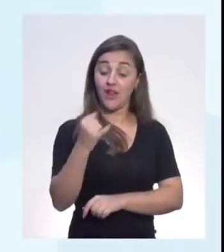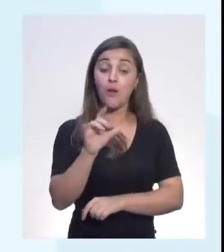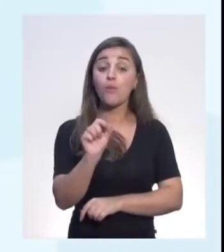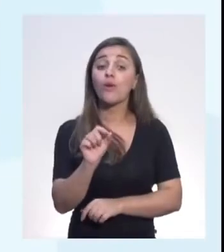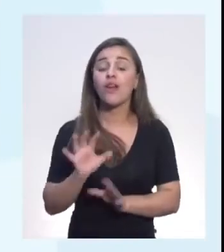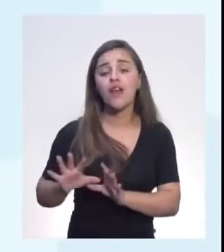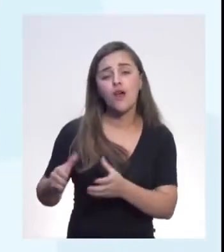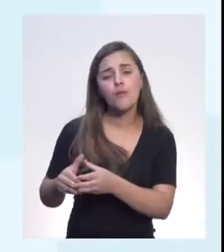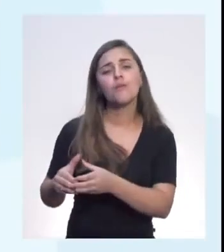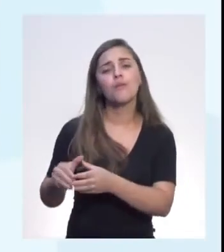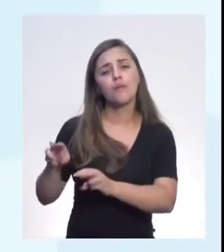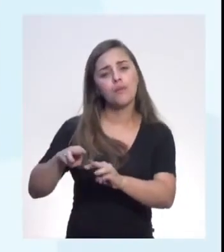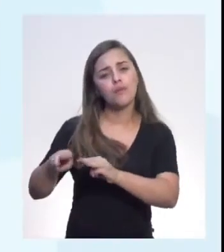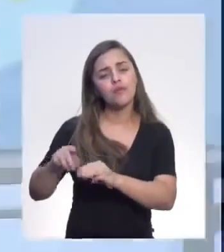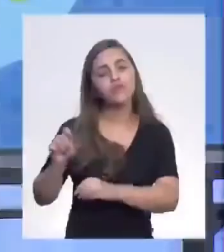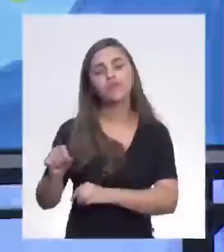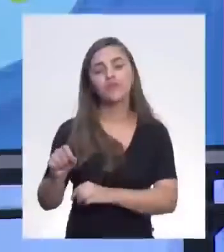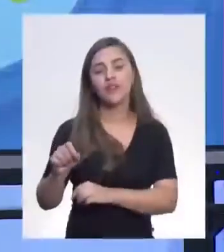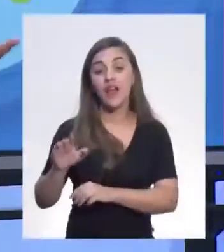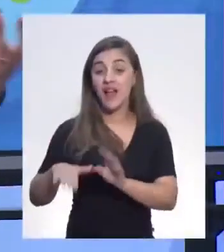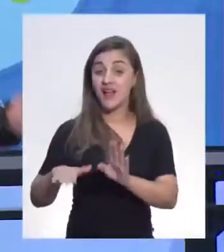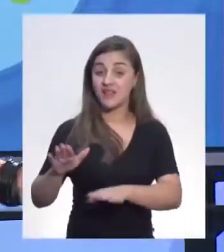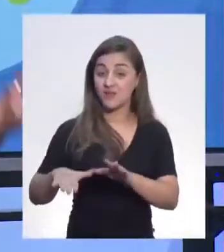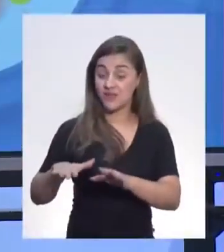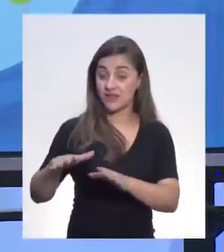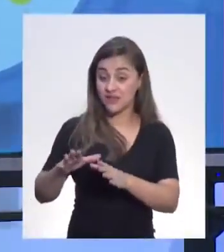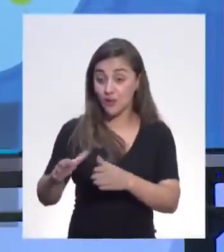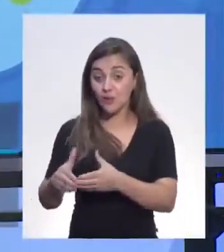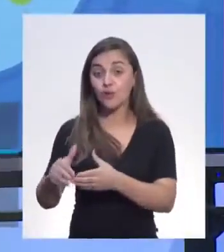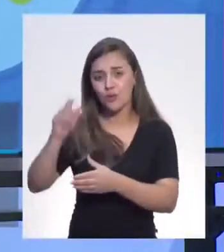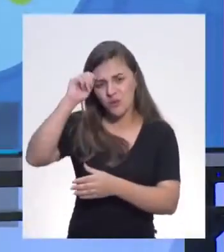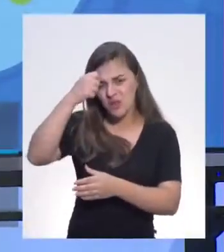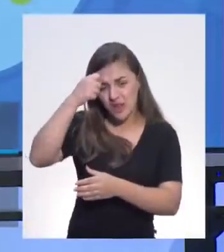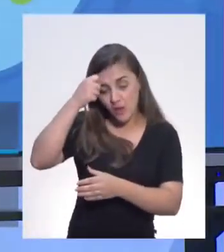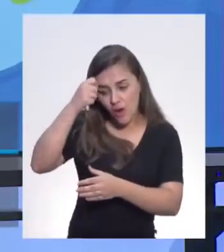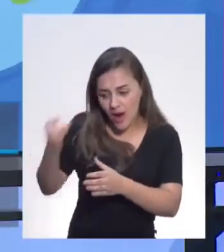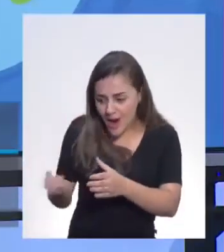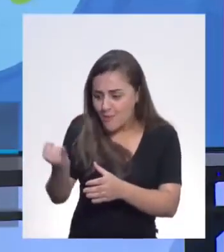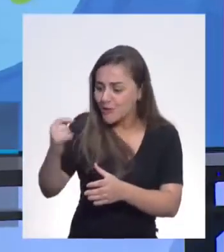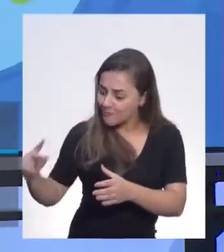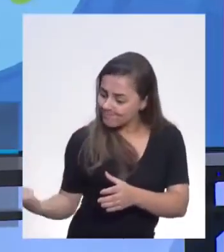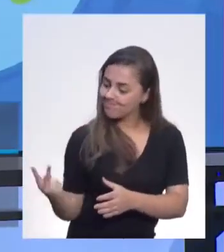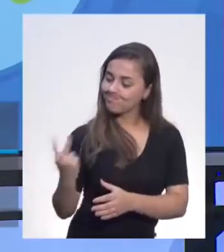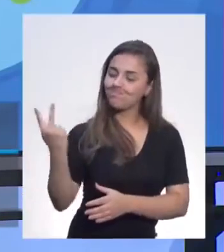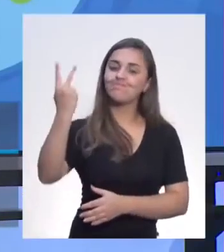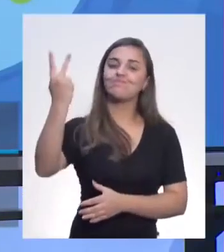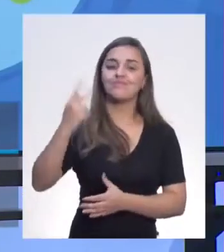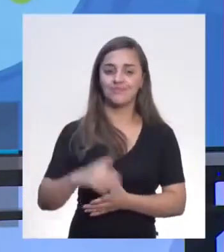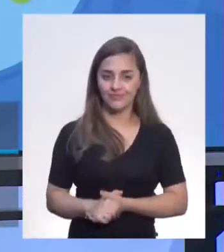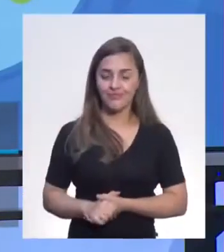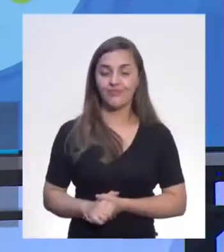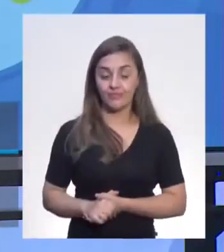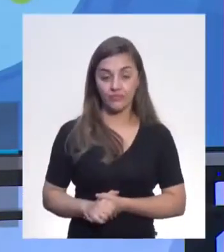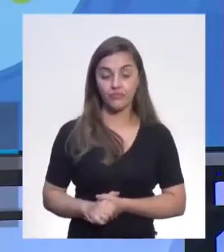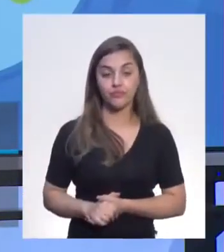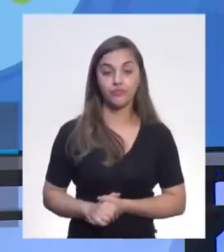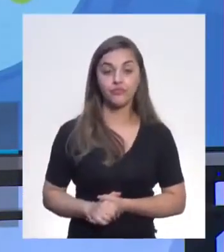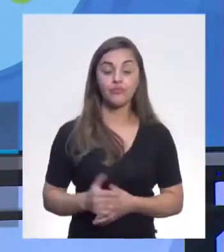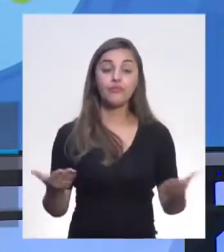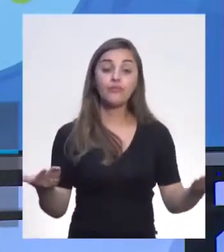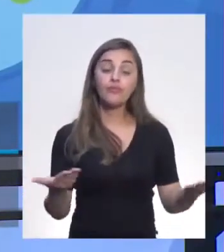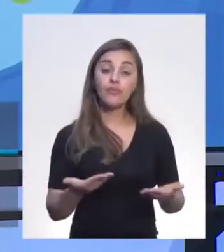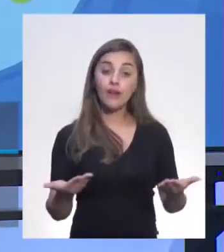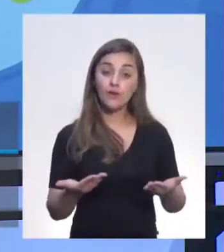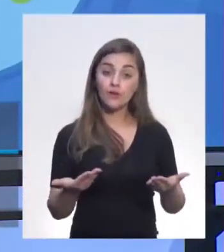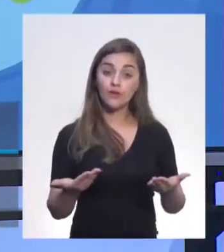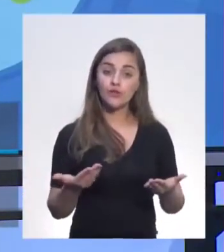vida de todo mundo importa, mas parece que a galera esquece que a dos negros importa também. Então é justamente isso, tá? E aqui a gente queria colocar